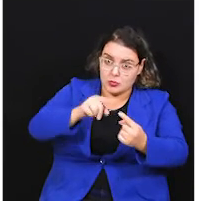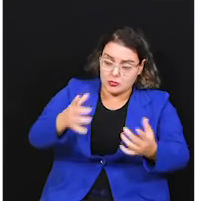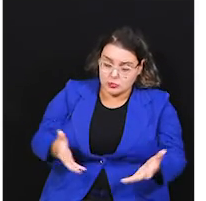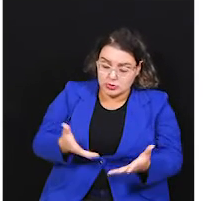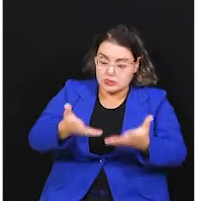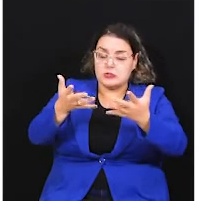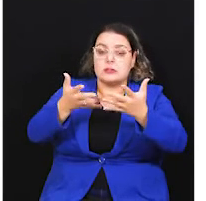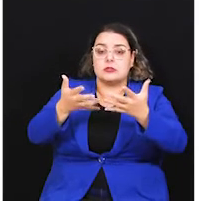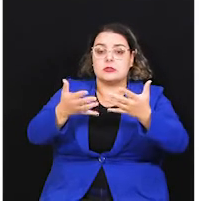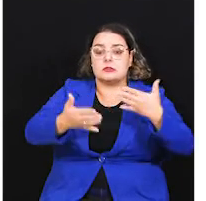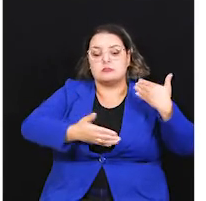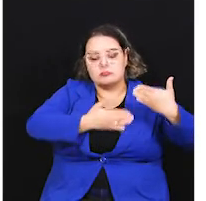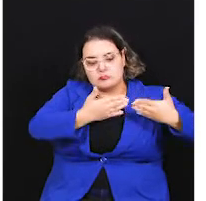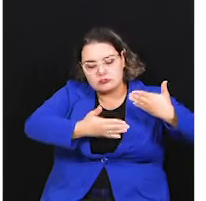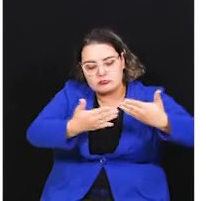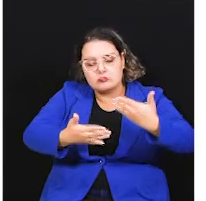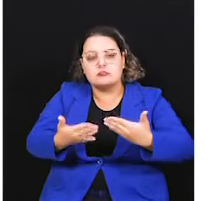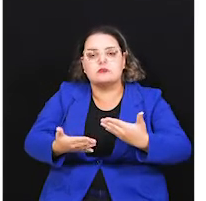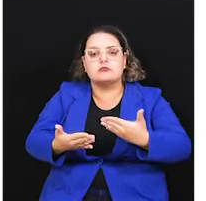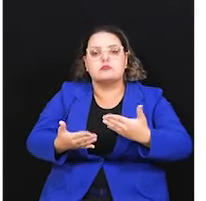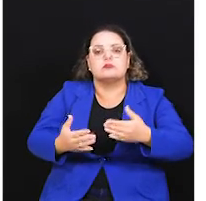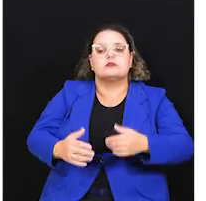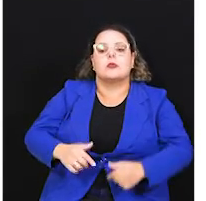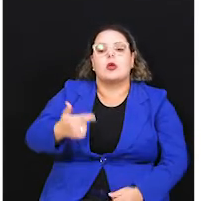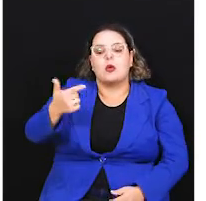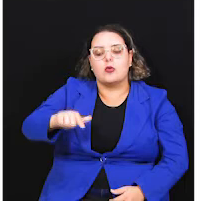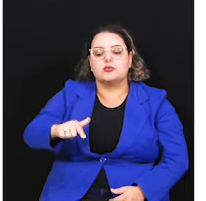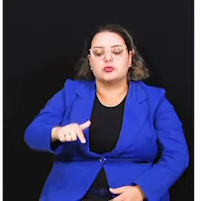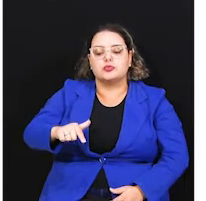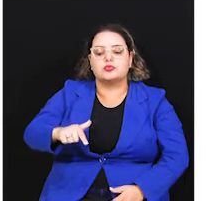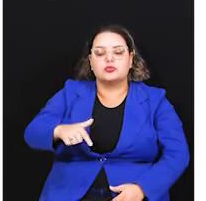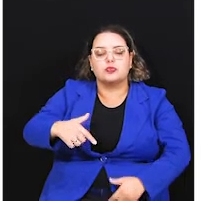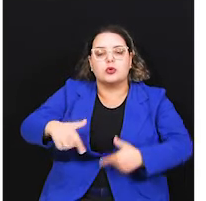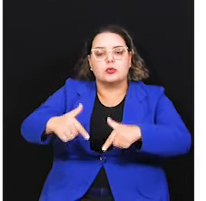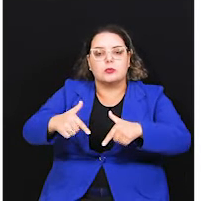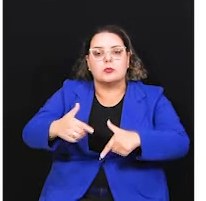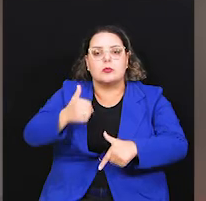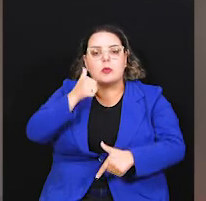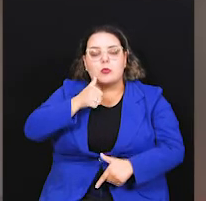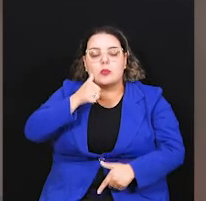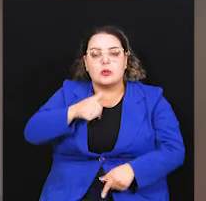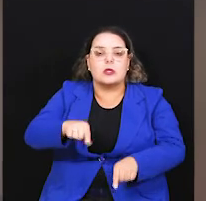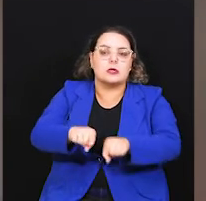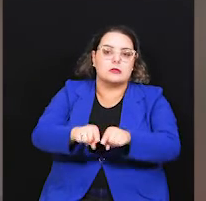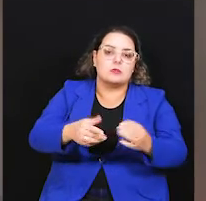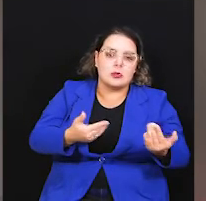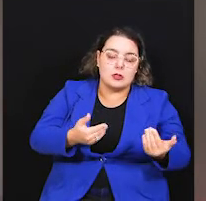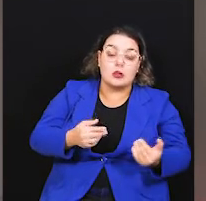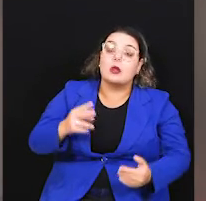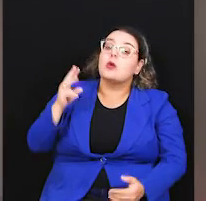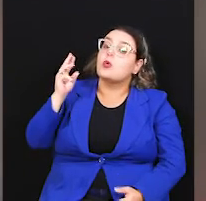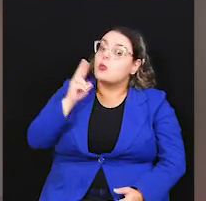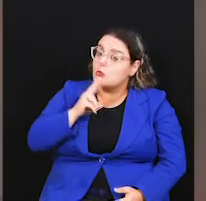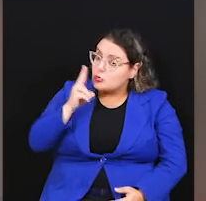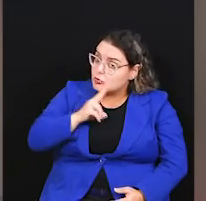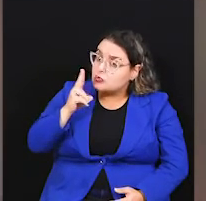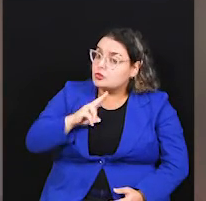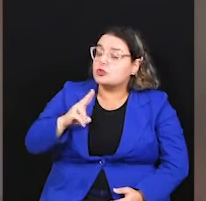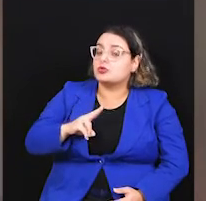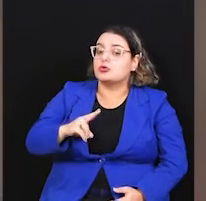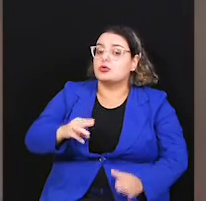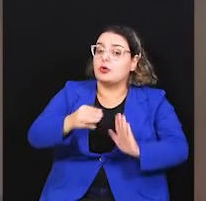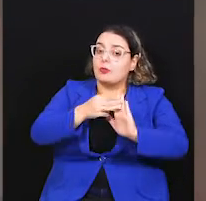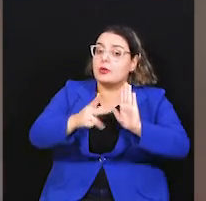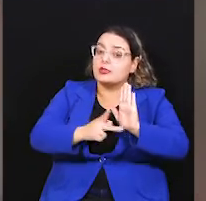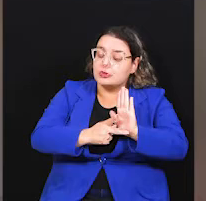o objetivo de incentivar a geração EA manutenção de empregos para mulheres e jovens o filho é urgente